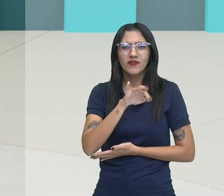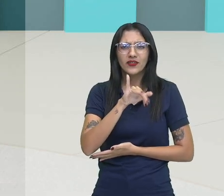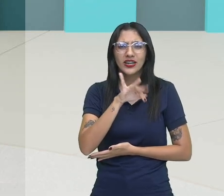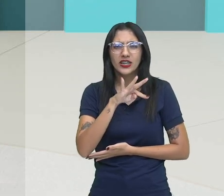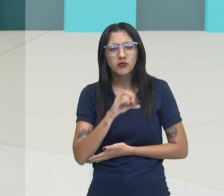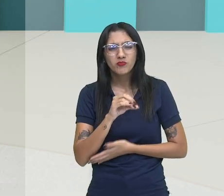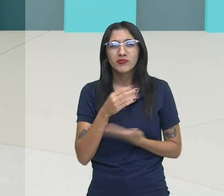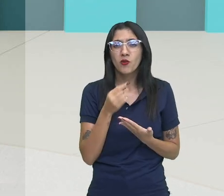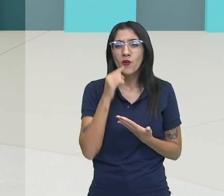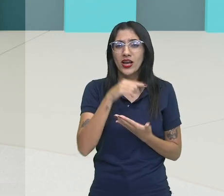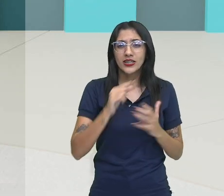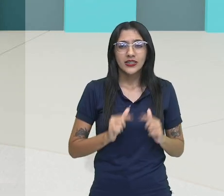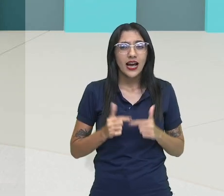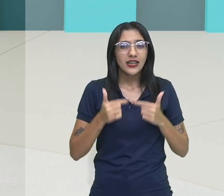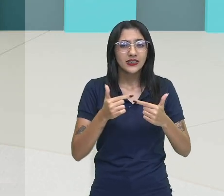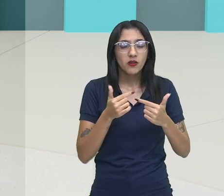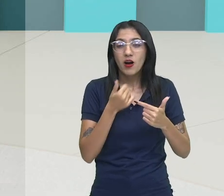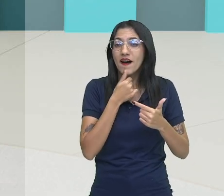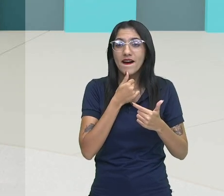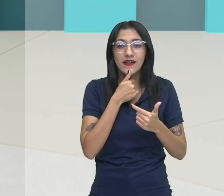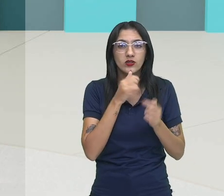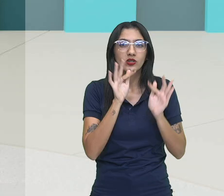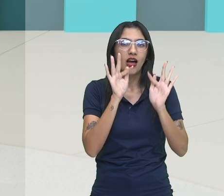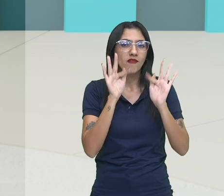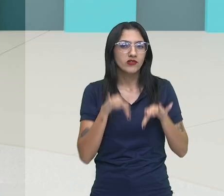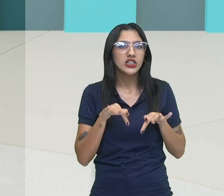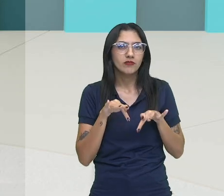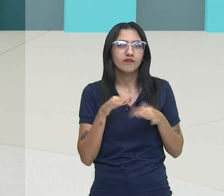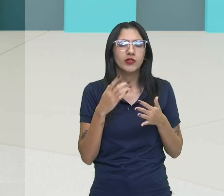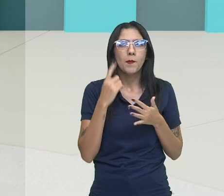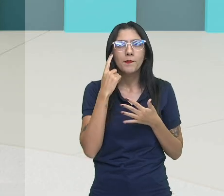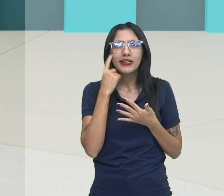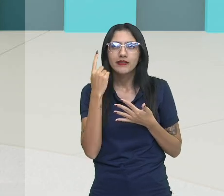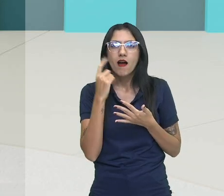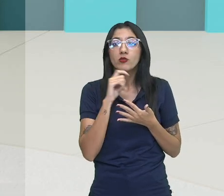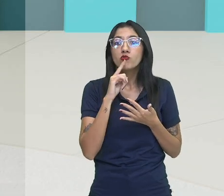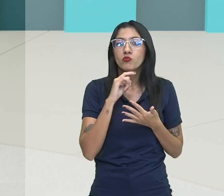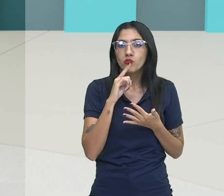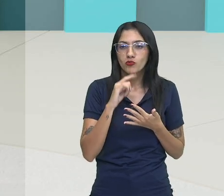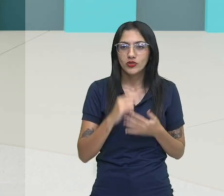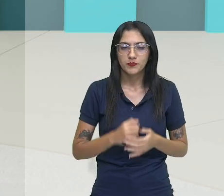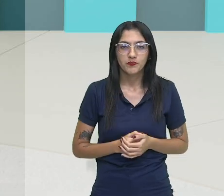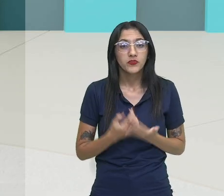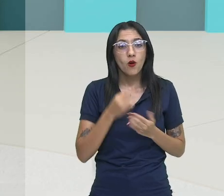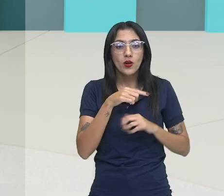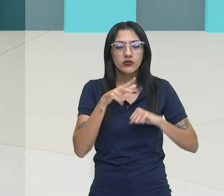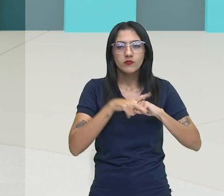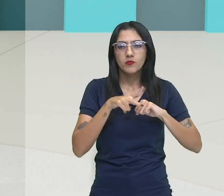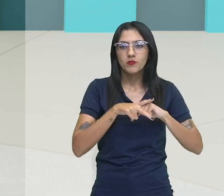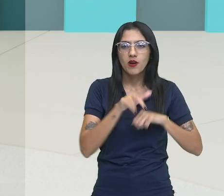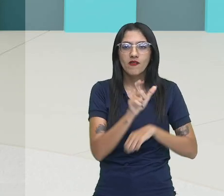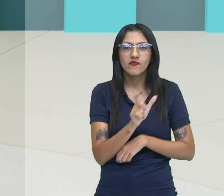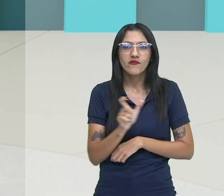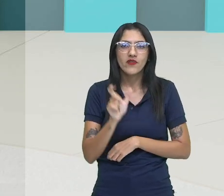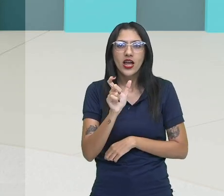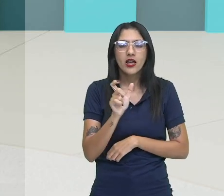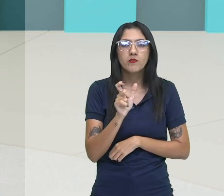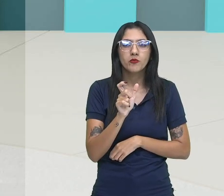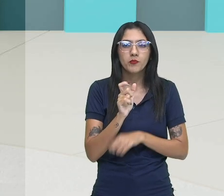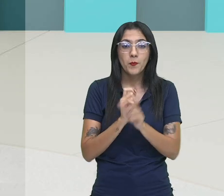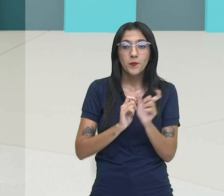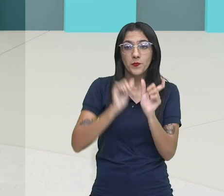a situação não terminou. Ficou uma interrogação. E o verbo geralmente termina em